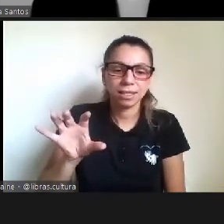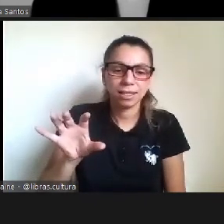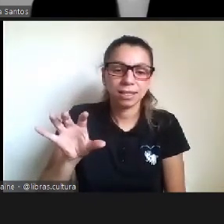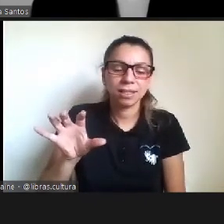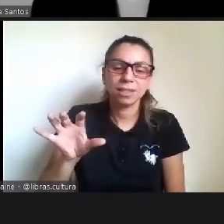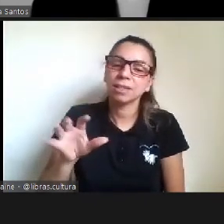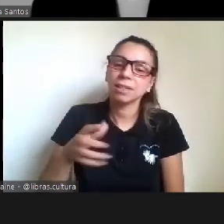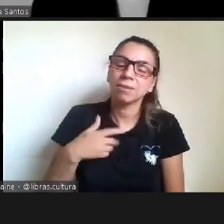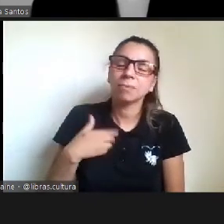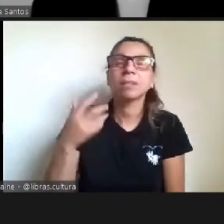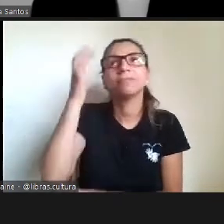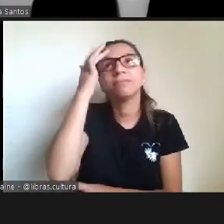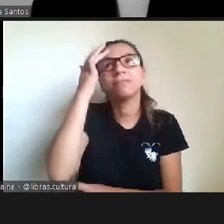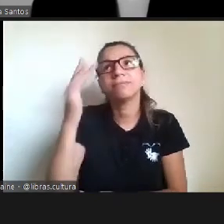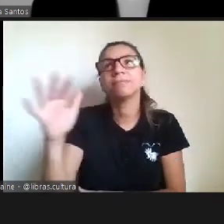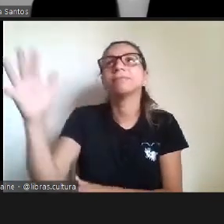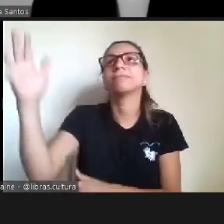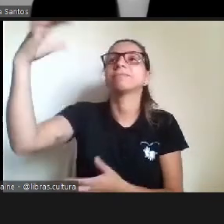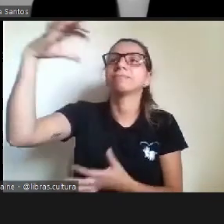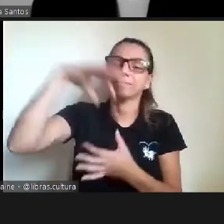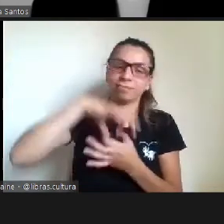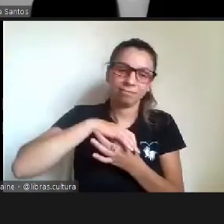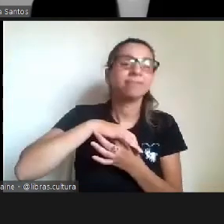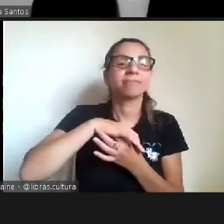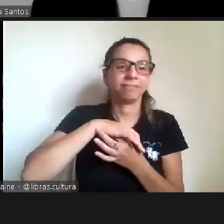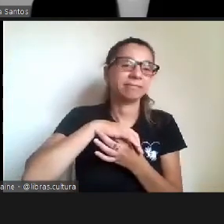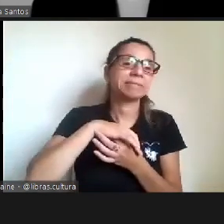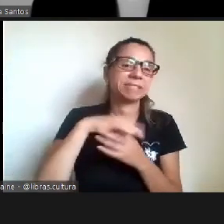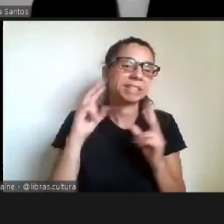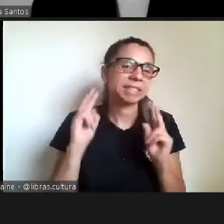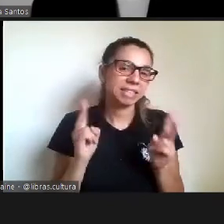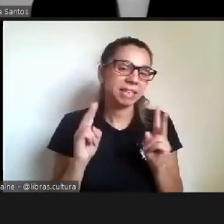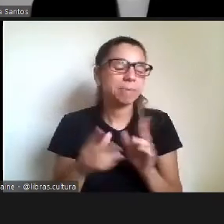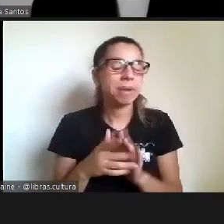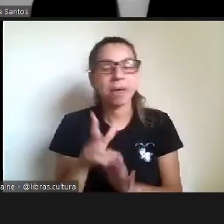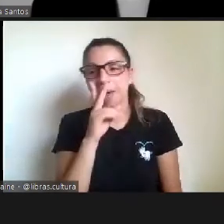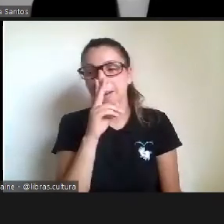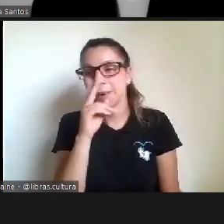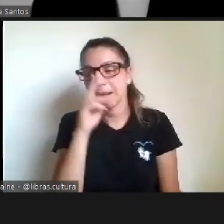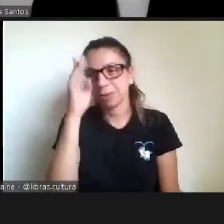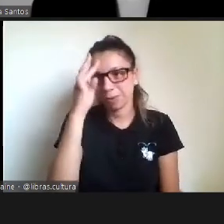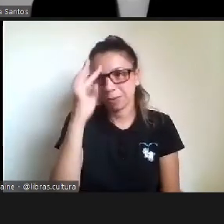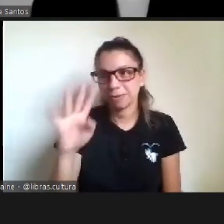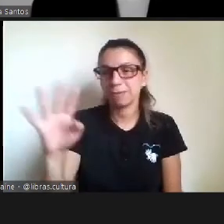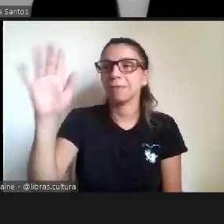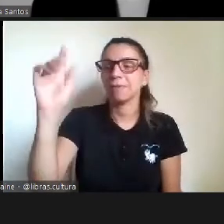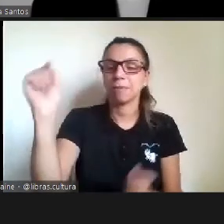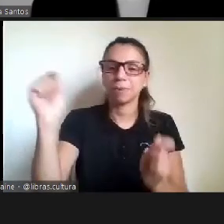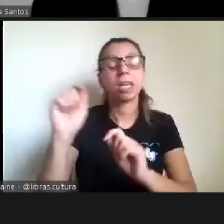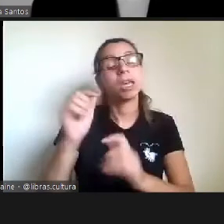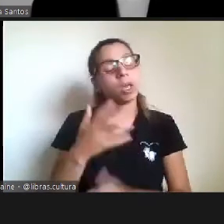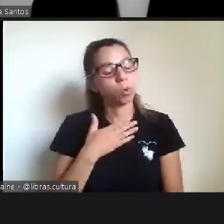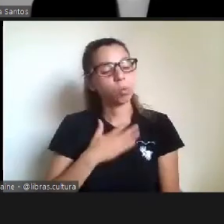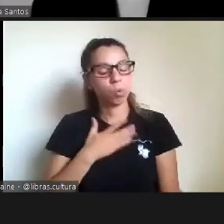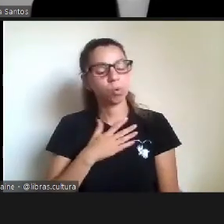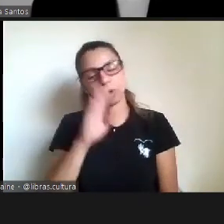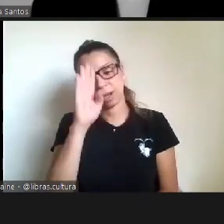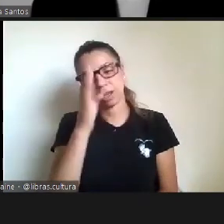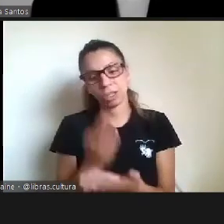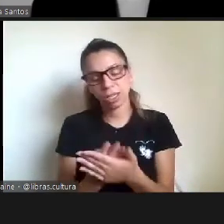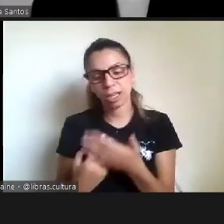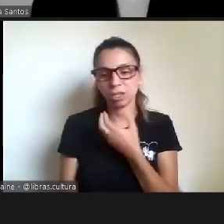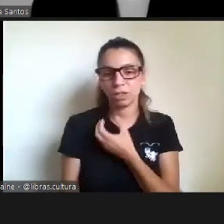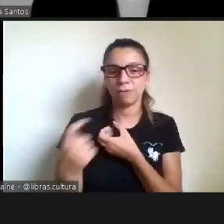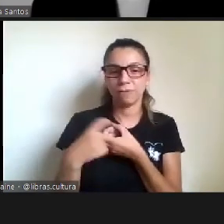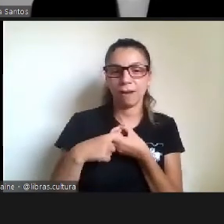envolvida no sonhado. Então, eu tenho sonho, eu acho que eu não vivo. Então, eu gosto de acreditar que a gente vai voltar assim, a